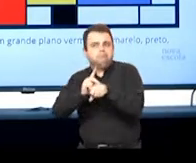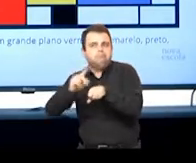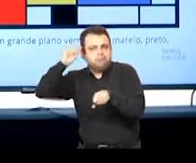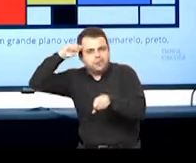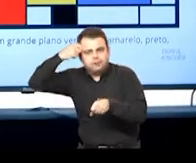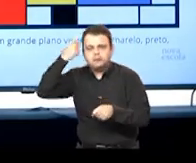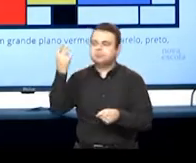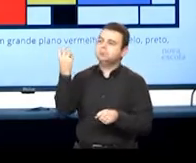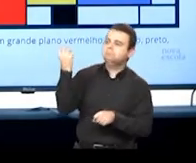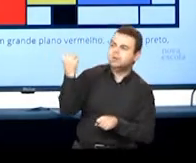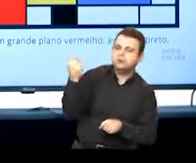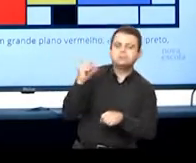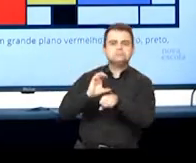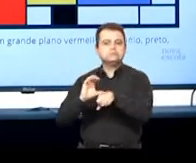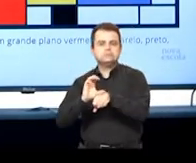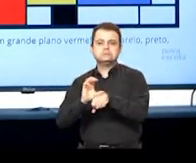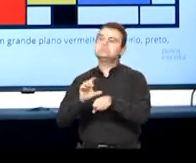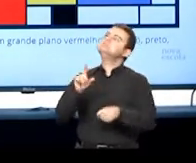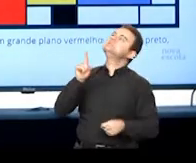que ele criou, denominado